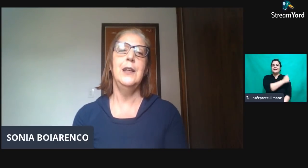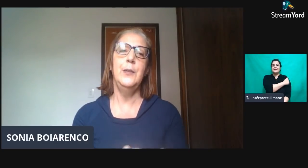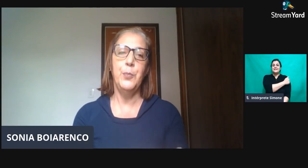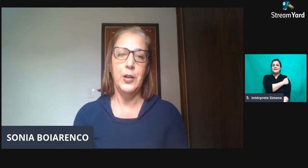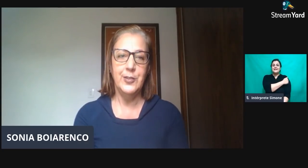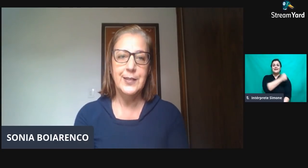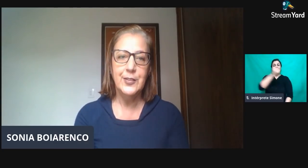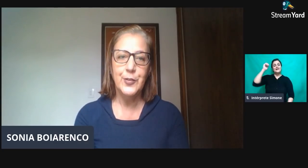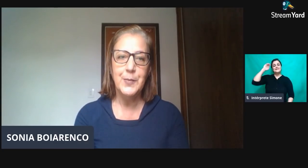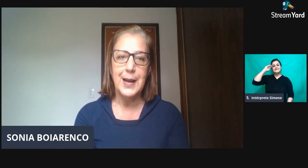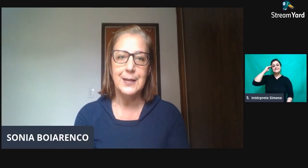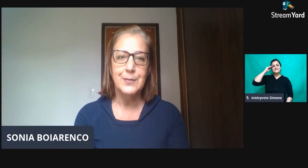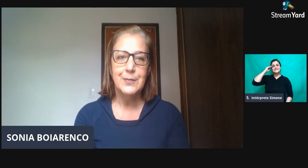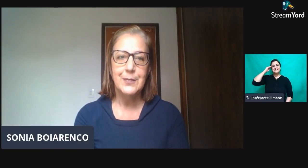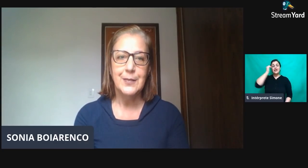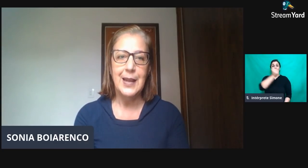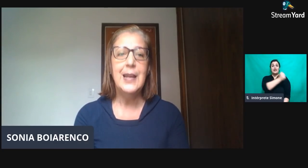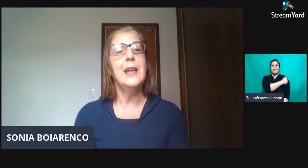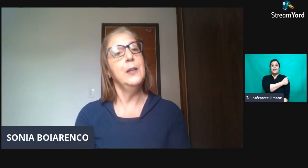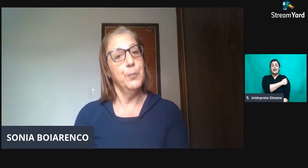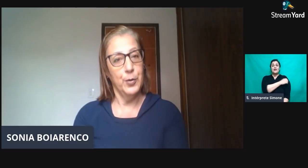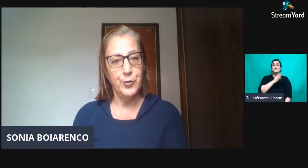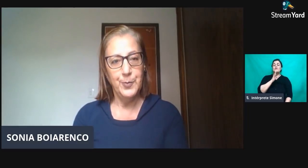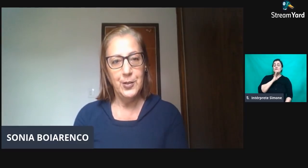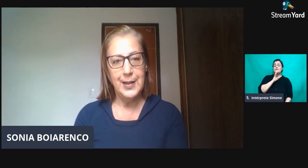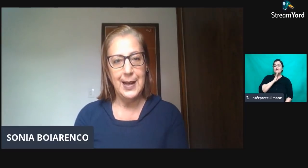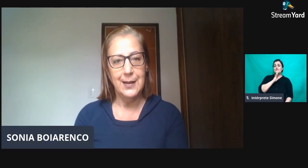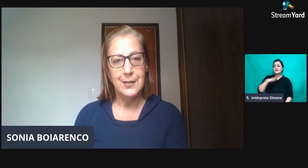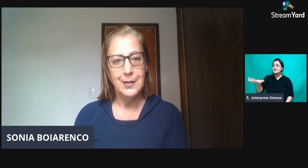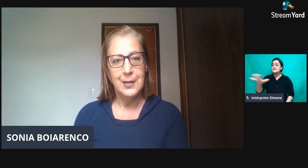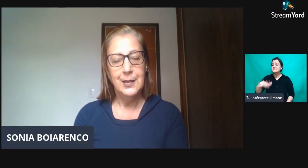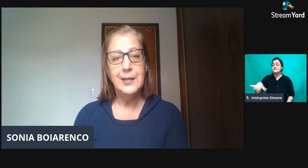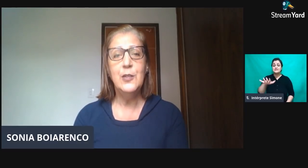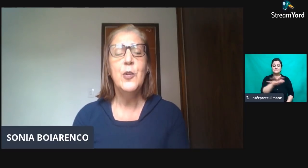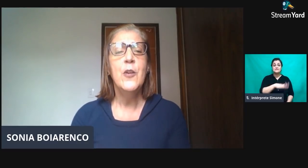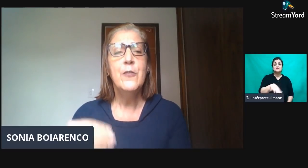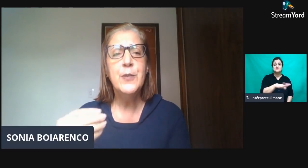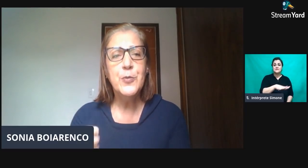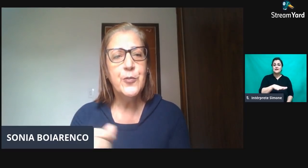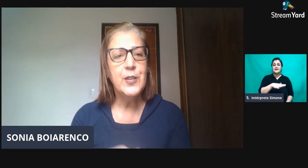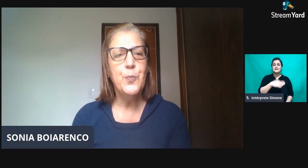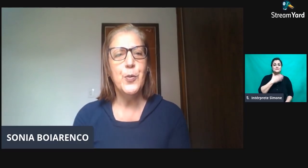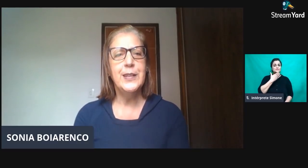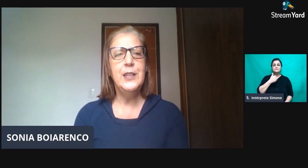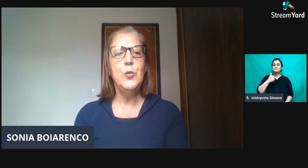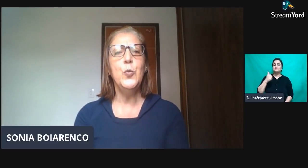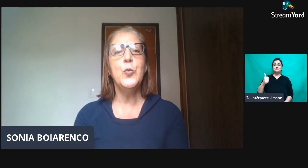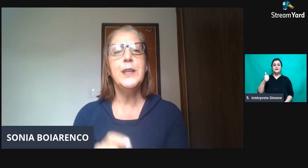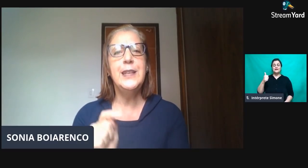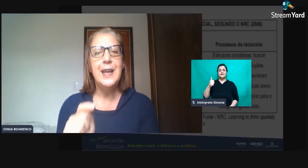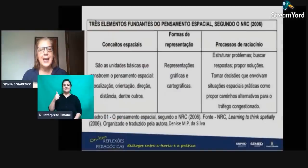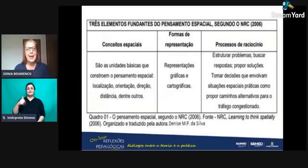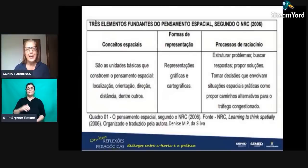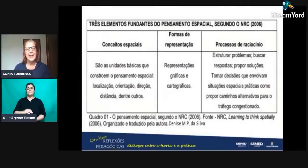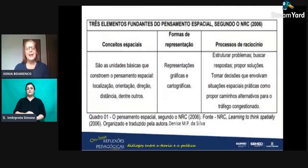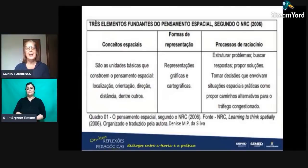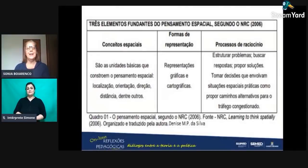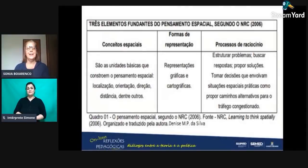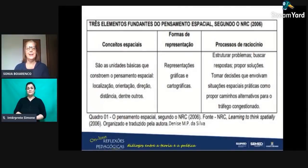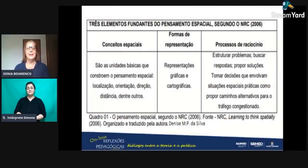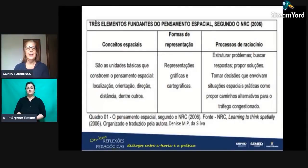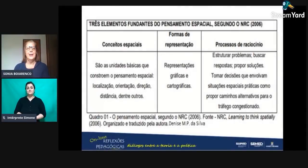vive, ele pode transformar, né? Ele pode melhorar. Então, vamos ver um pouquinho o que